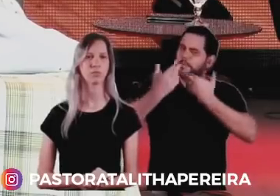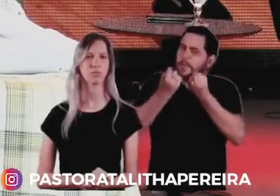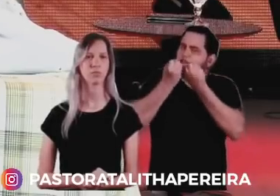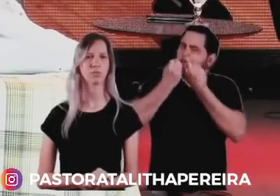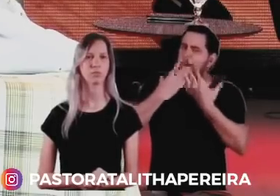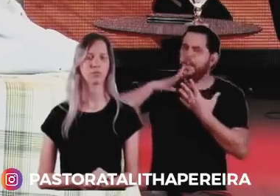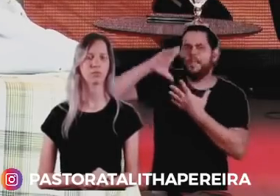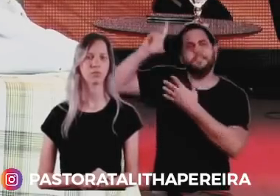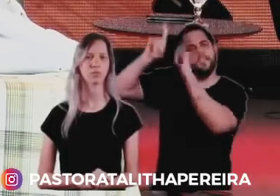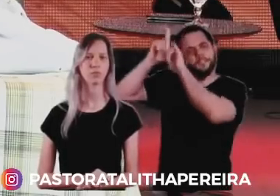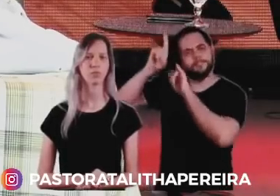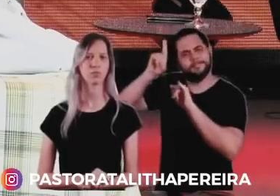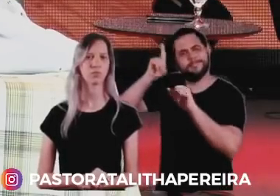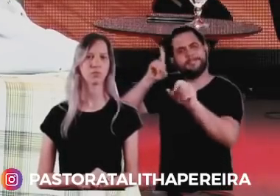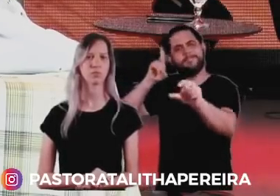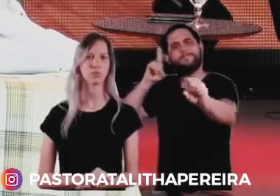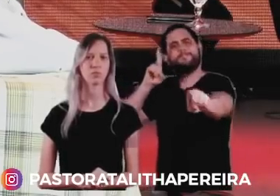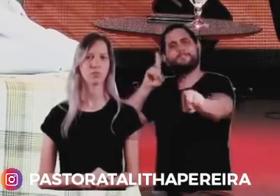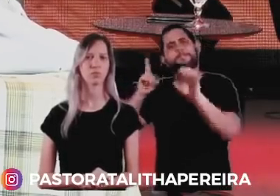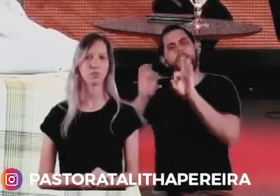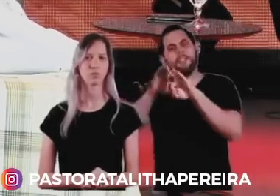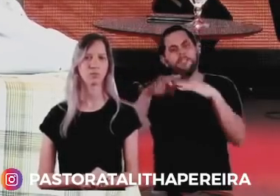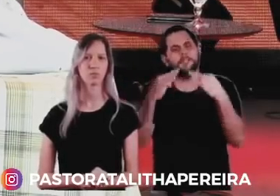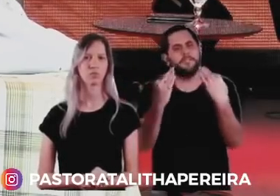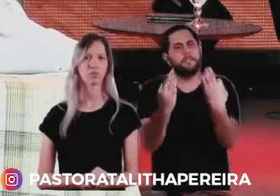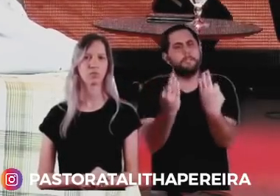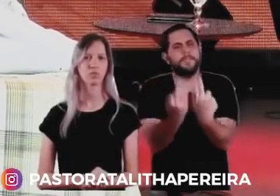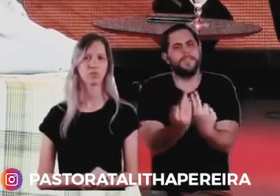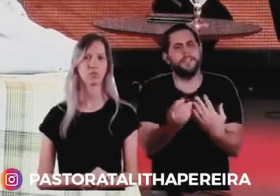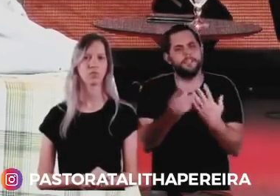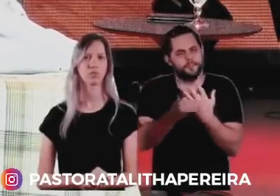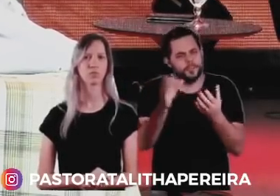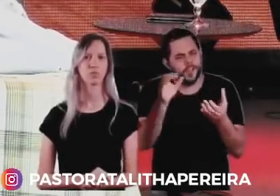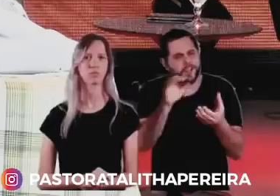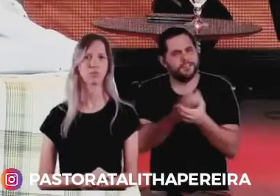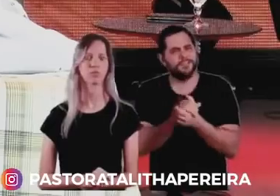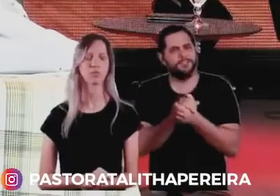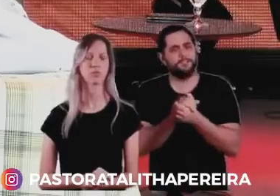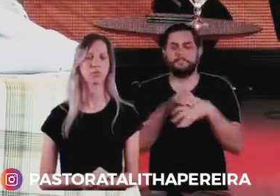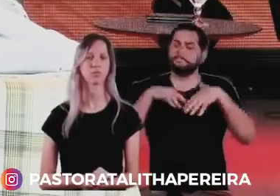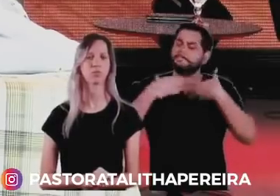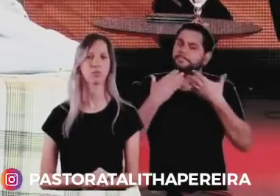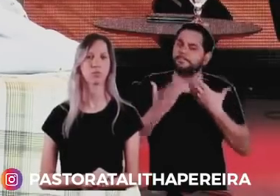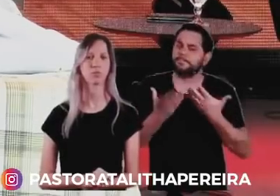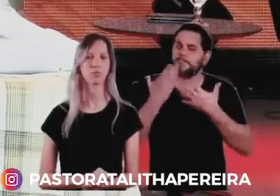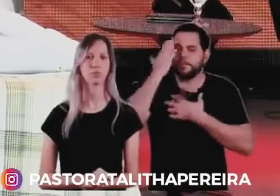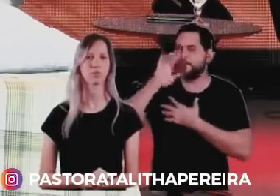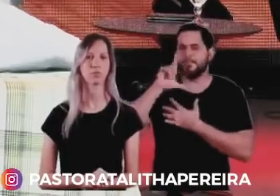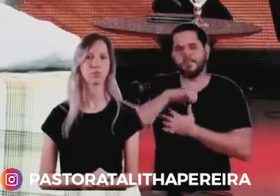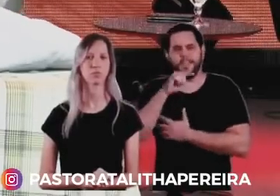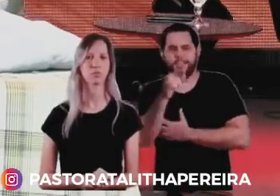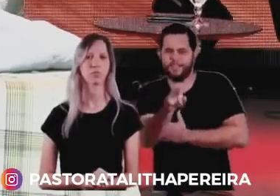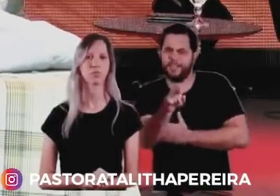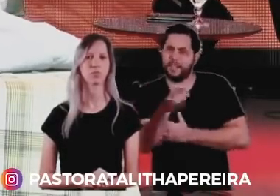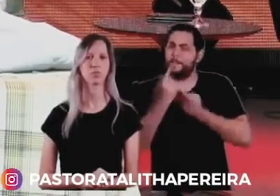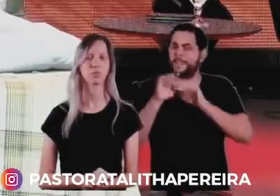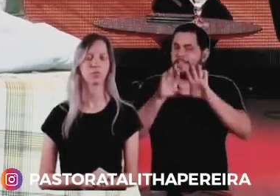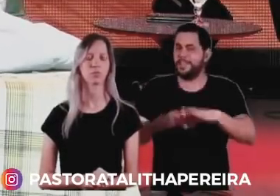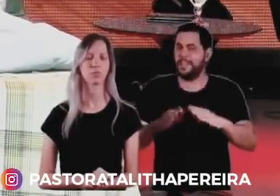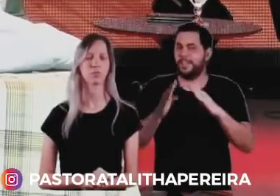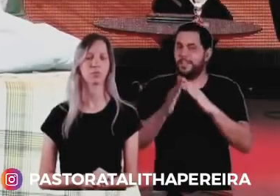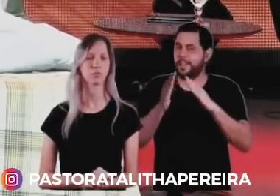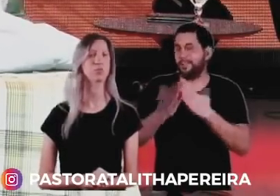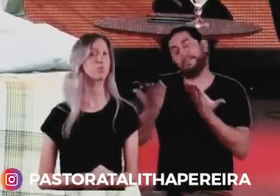Deus está trazendo para o coração das famílias, dos casais. Mas, gente, eu não sei se acontece com você, porque essa quarentena,